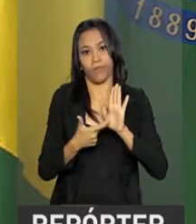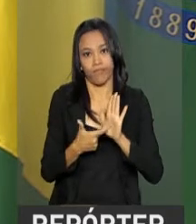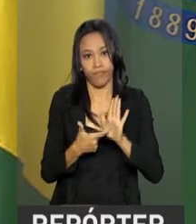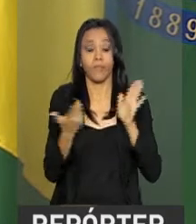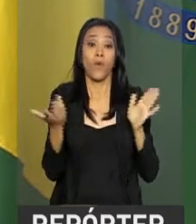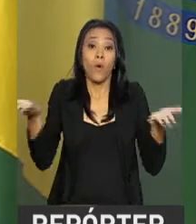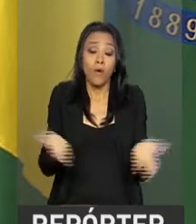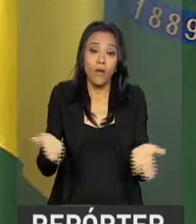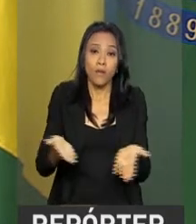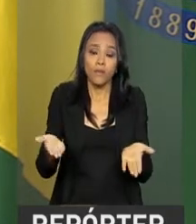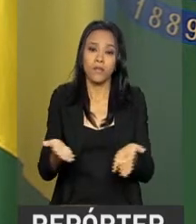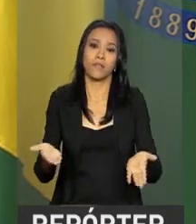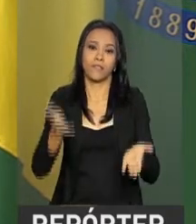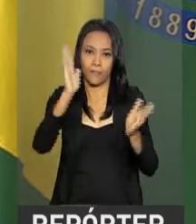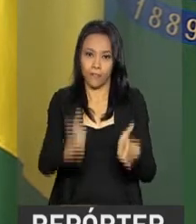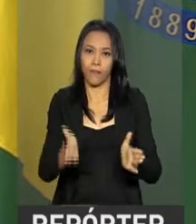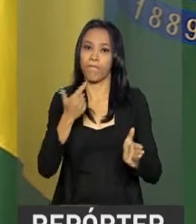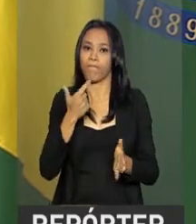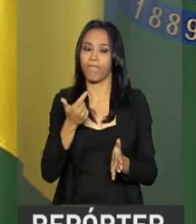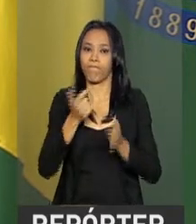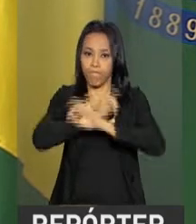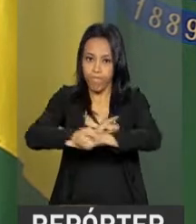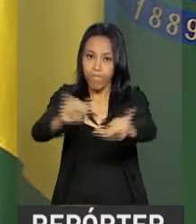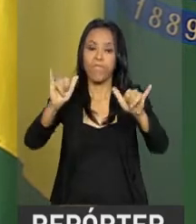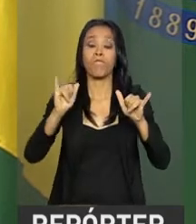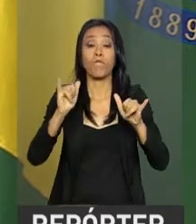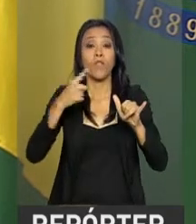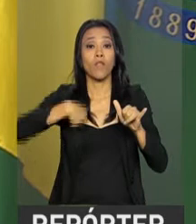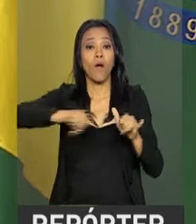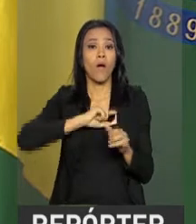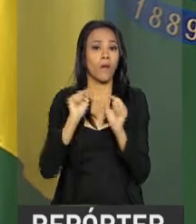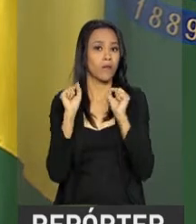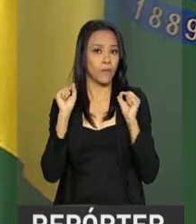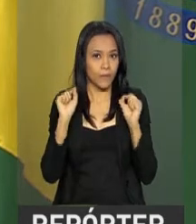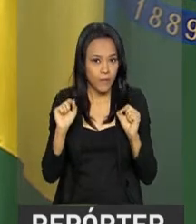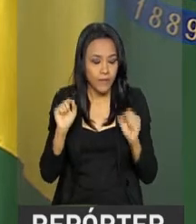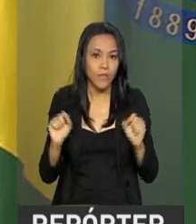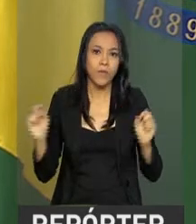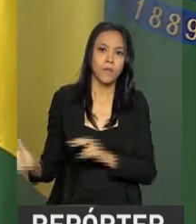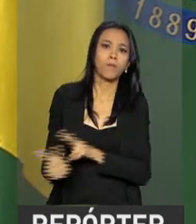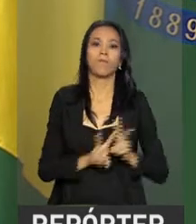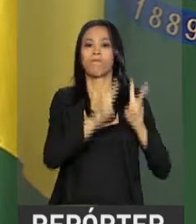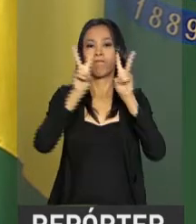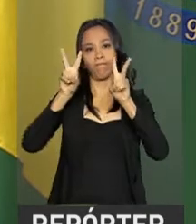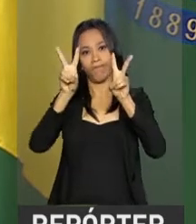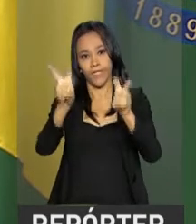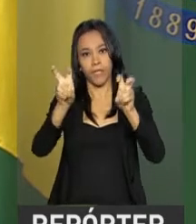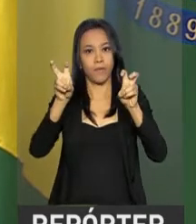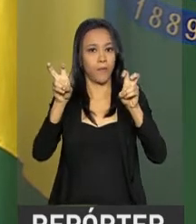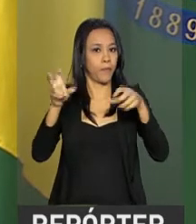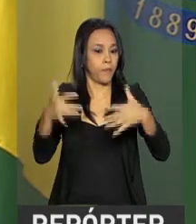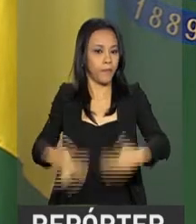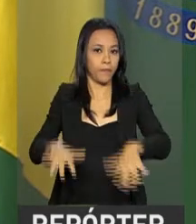hoje anunciada nós estamos também promovendo um tema que é um tema caro à